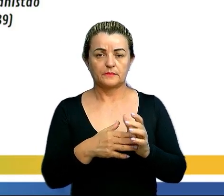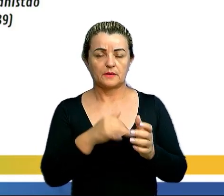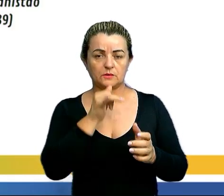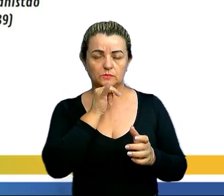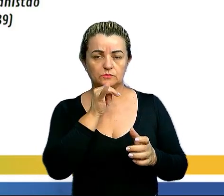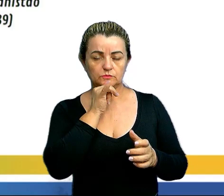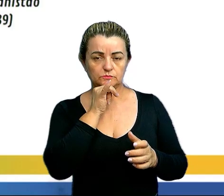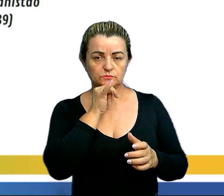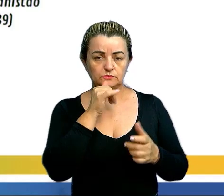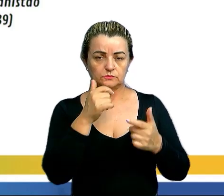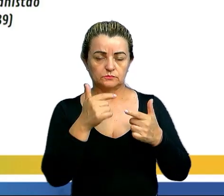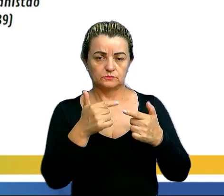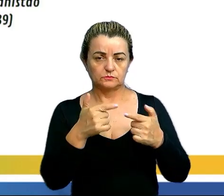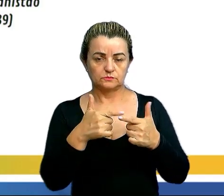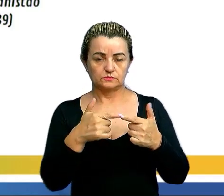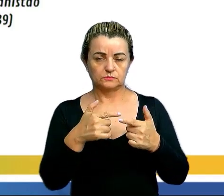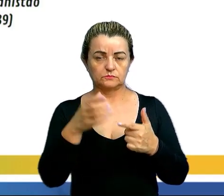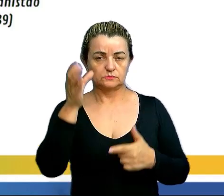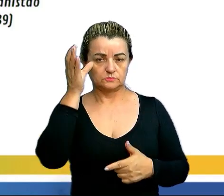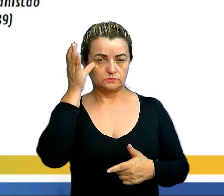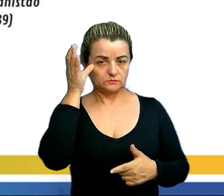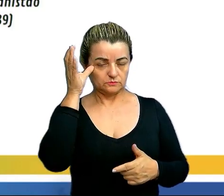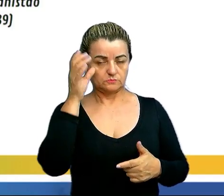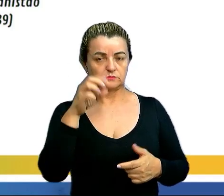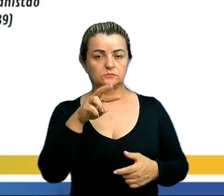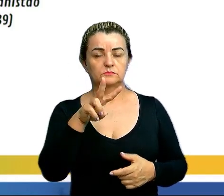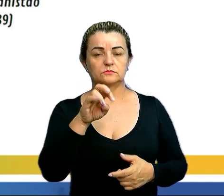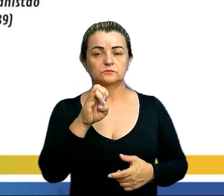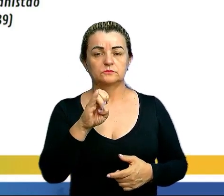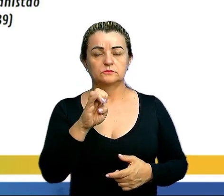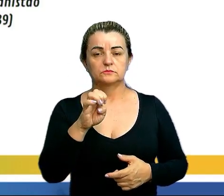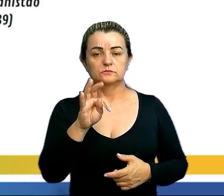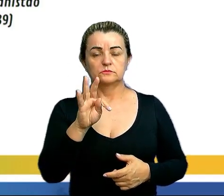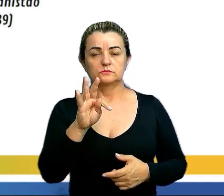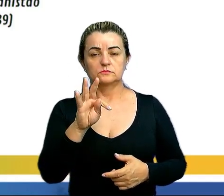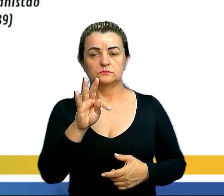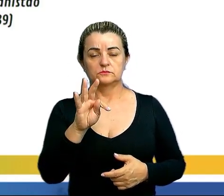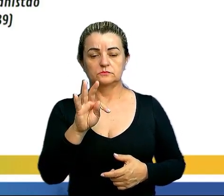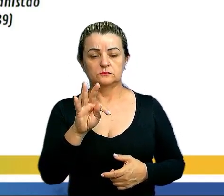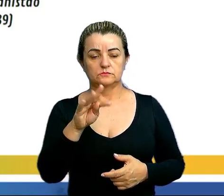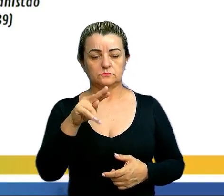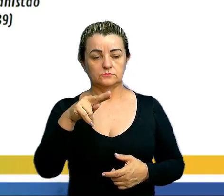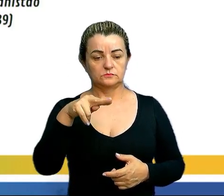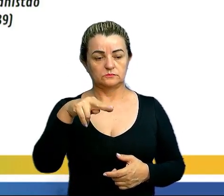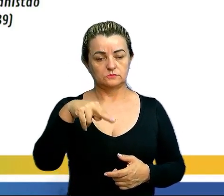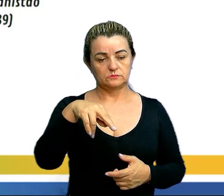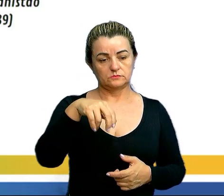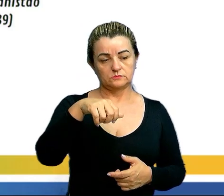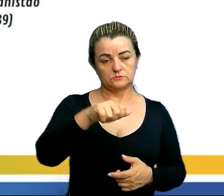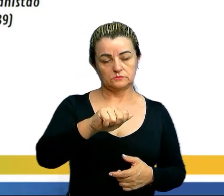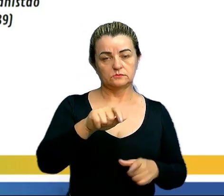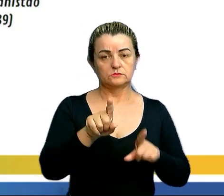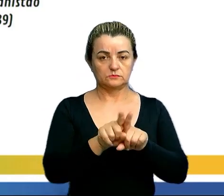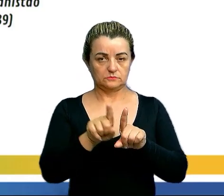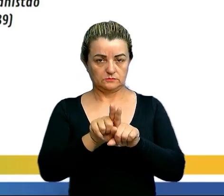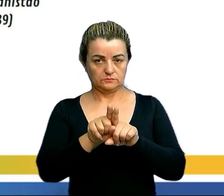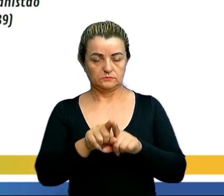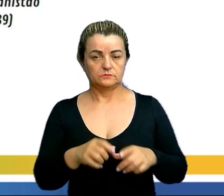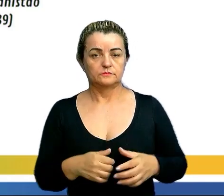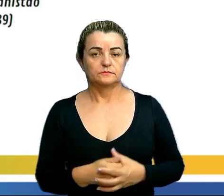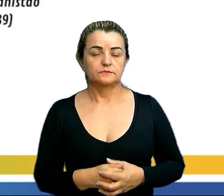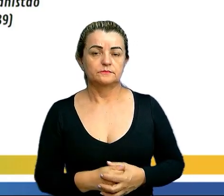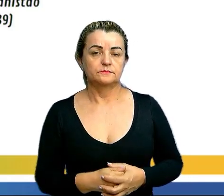das Coreias, da Guerra do Vietnã e da Guerra do Afeganistão, que também vai acontecer durante a Guerra